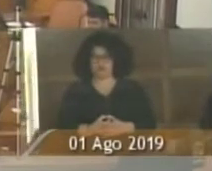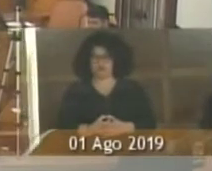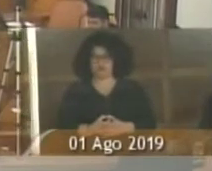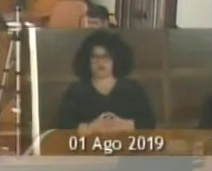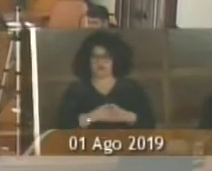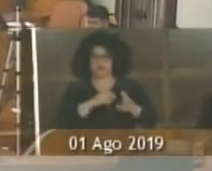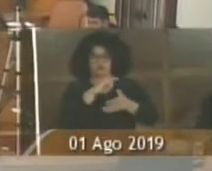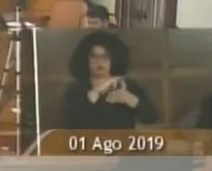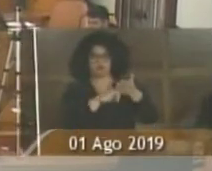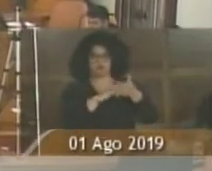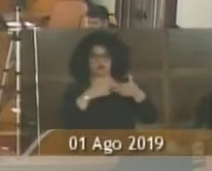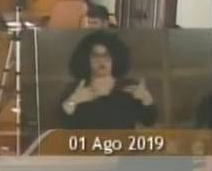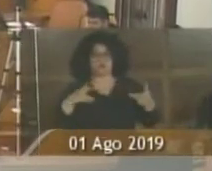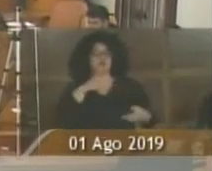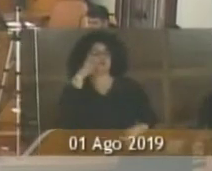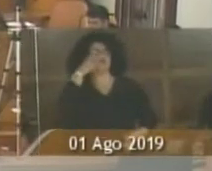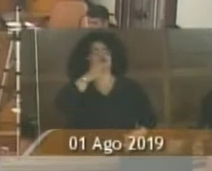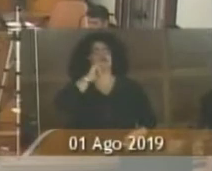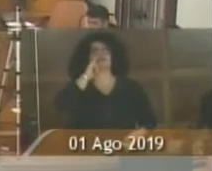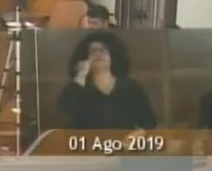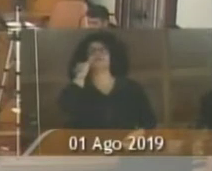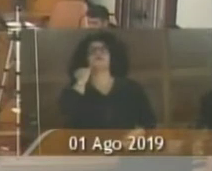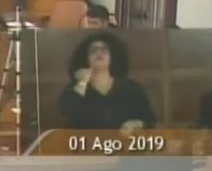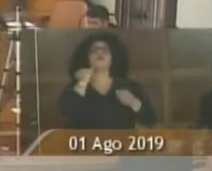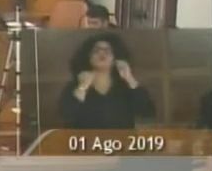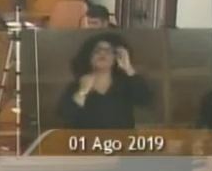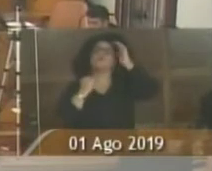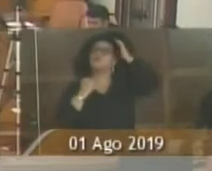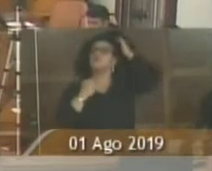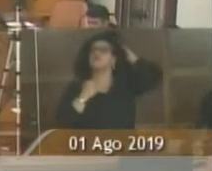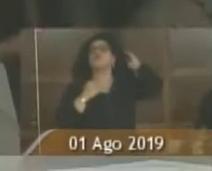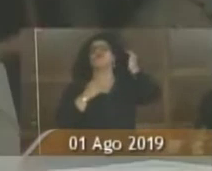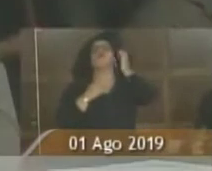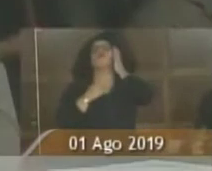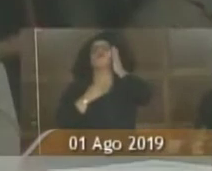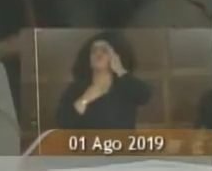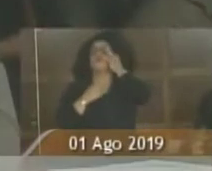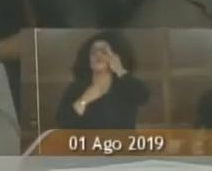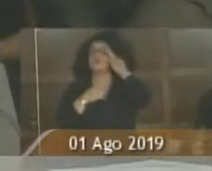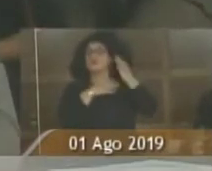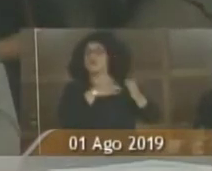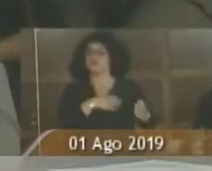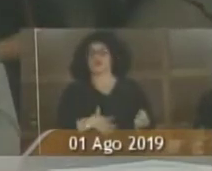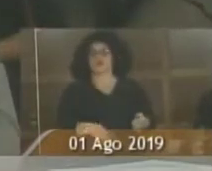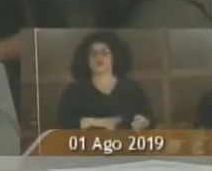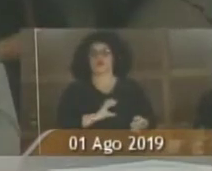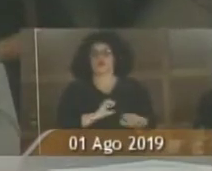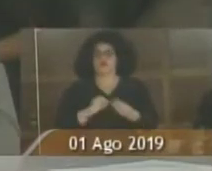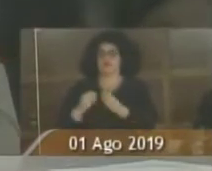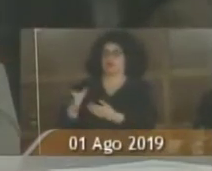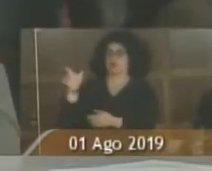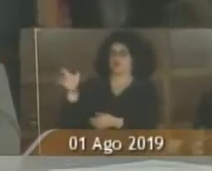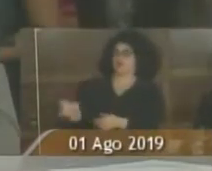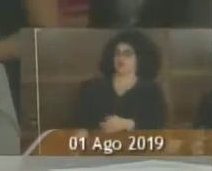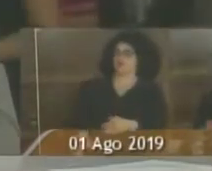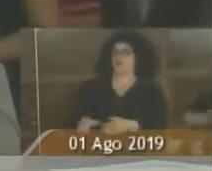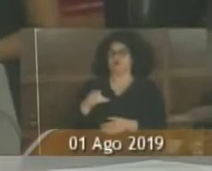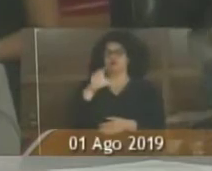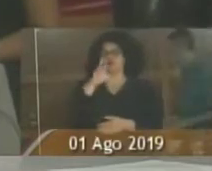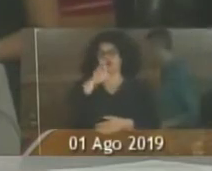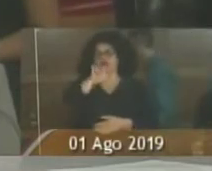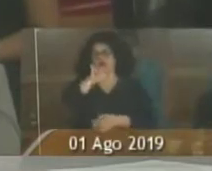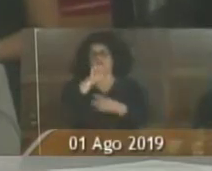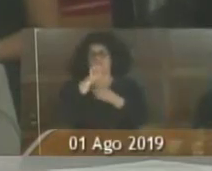Matérias da vereadora Jane Roseli Veiga. Projeto de decreto legislativo número 17, concedendo a medalha João Arquimedes da Silva à senhora